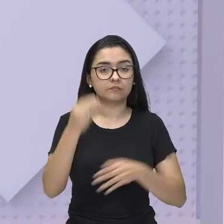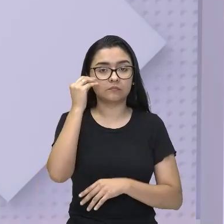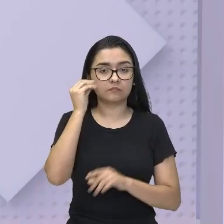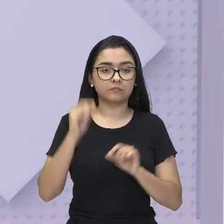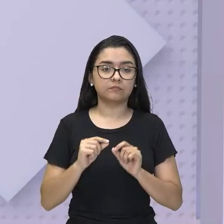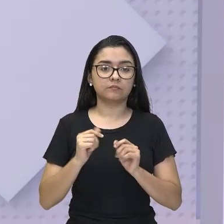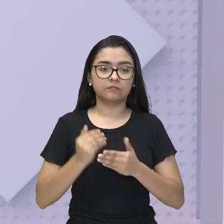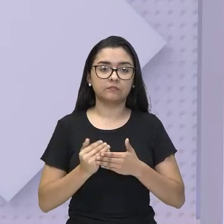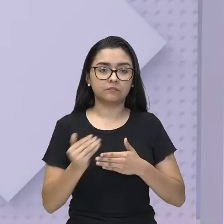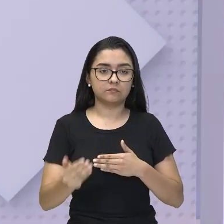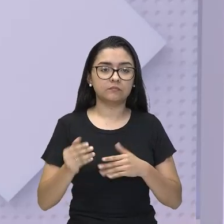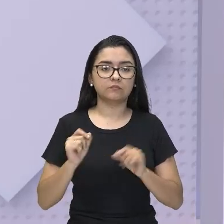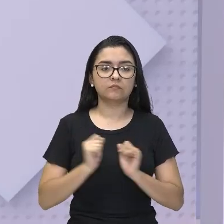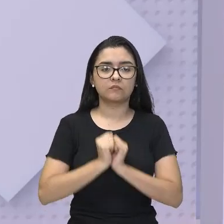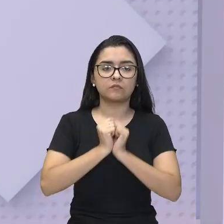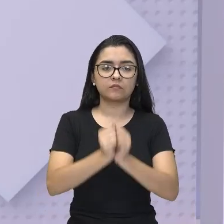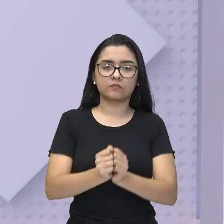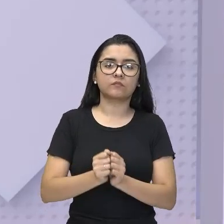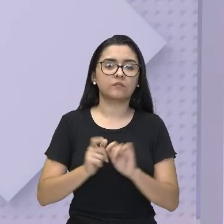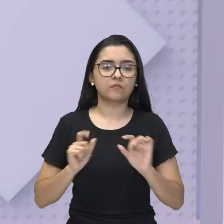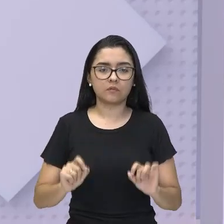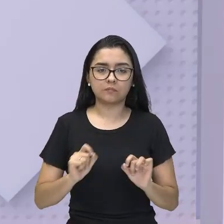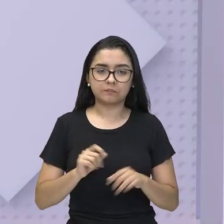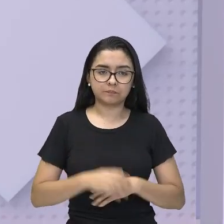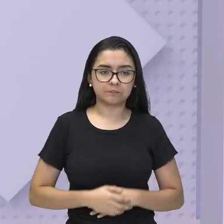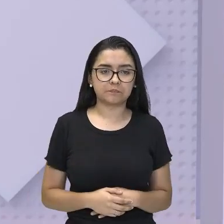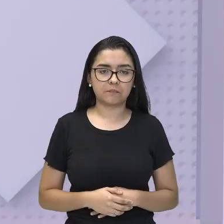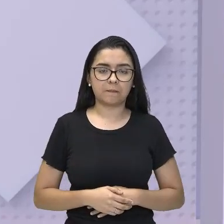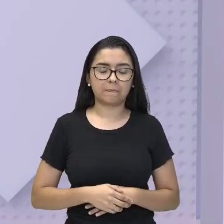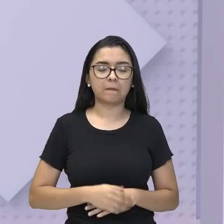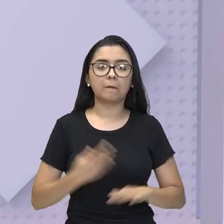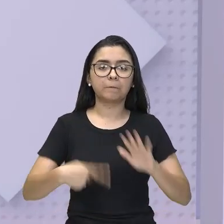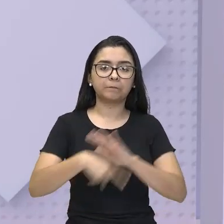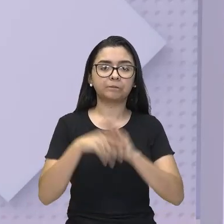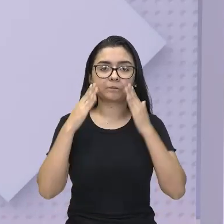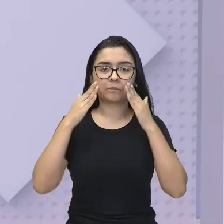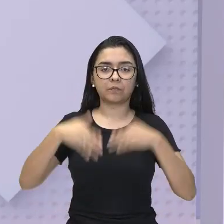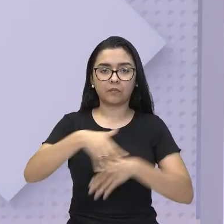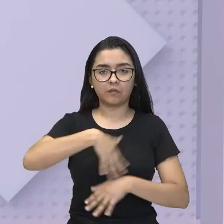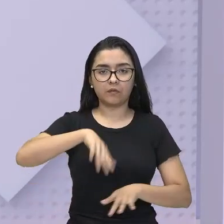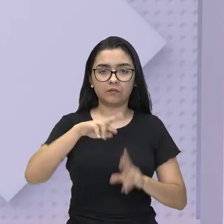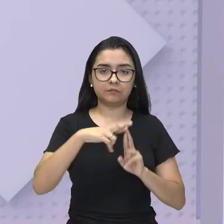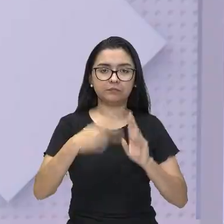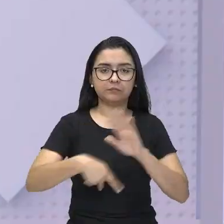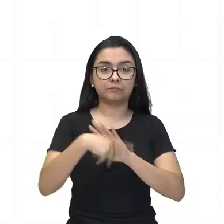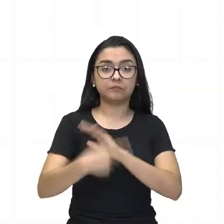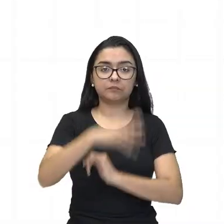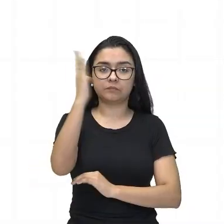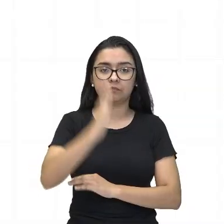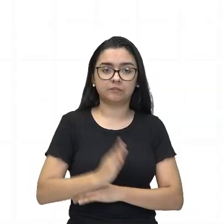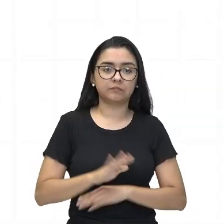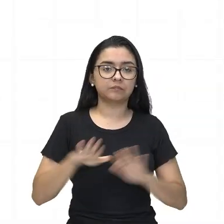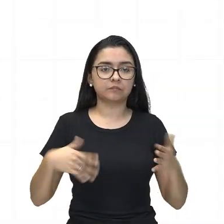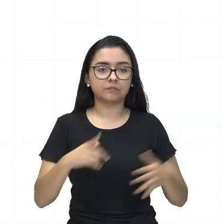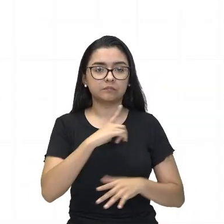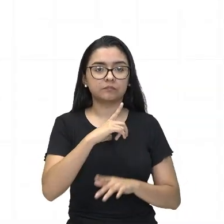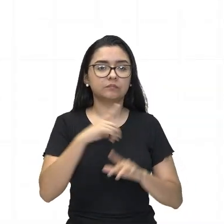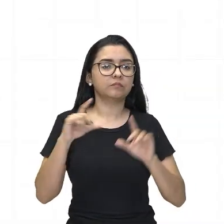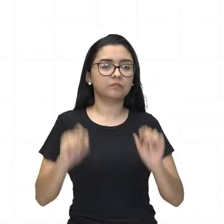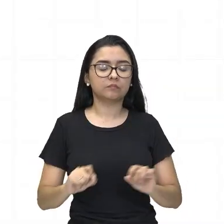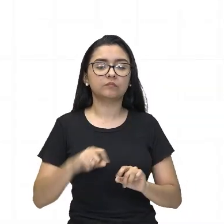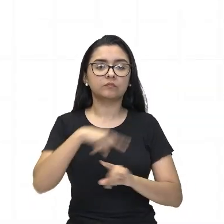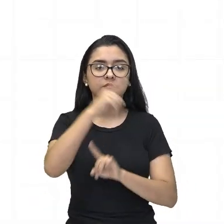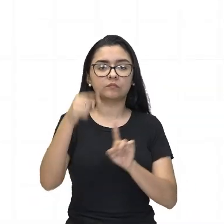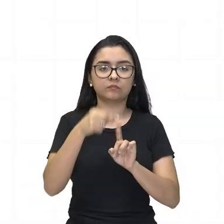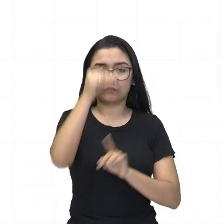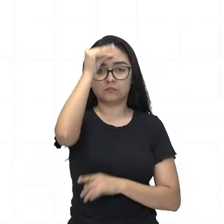trilhar juntos esse belíssimo caminho das religiões do nosso Brasil. Nós temos como objeto